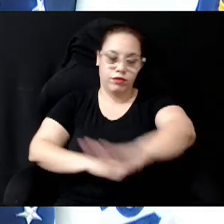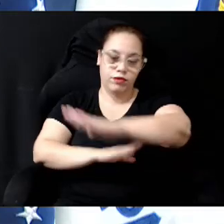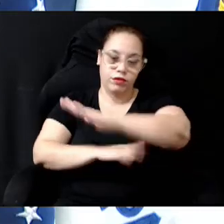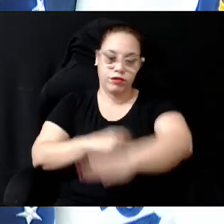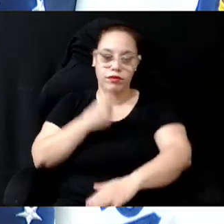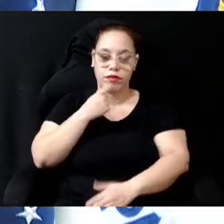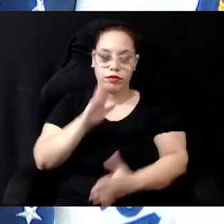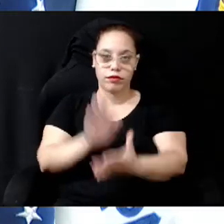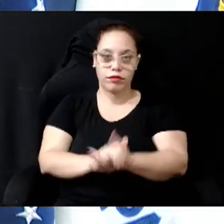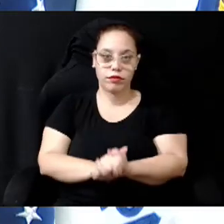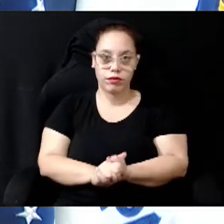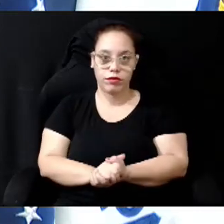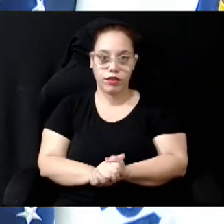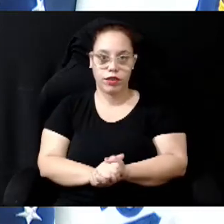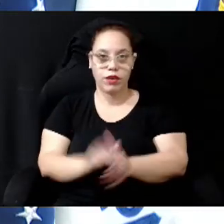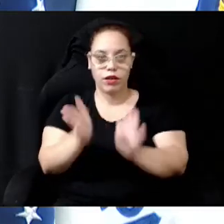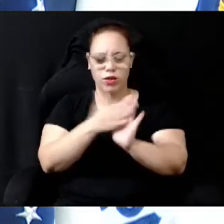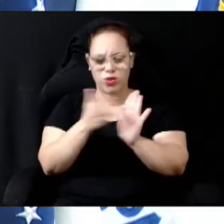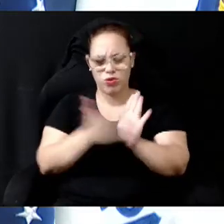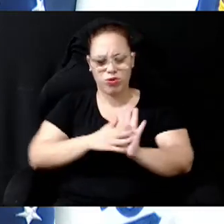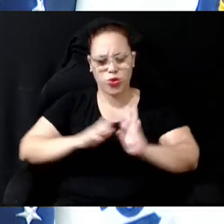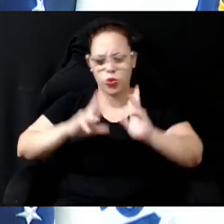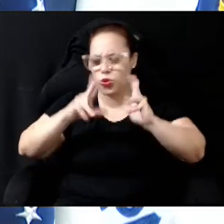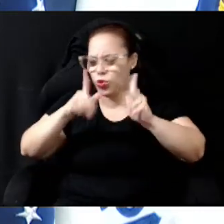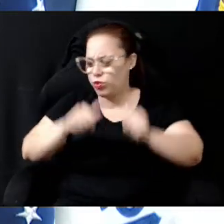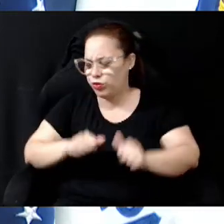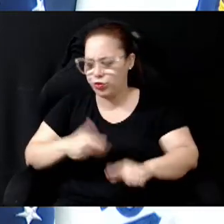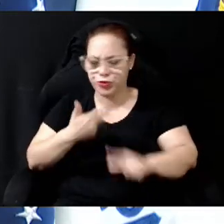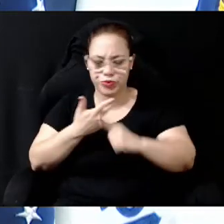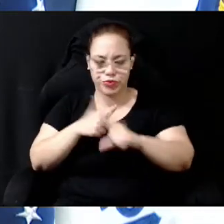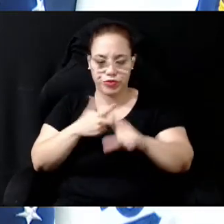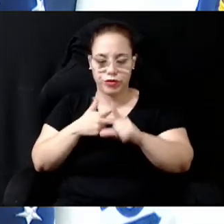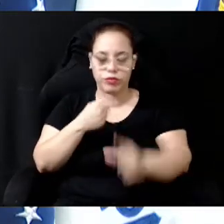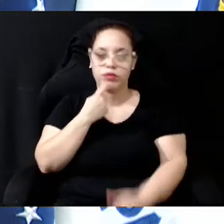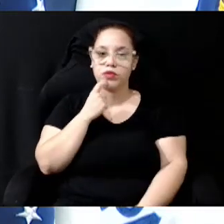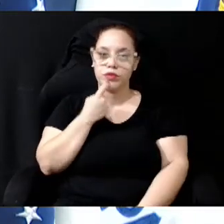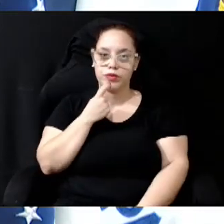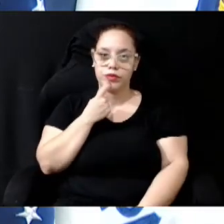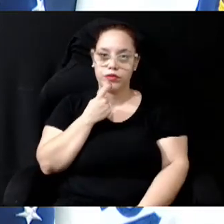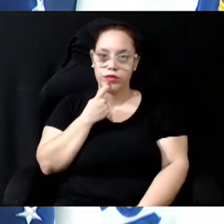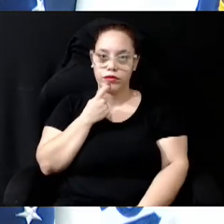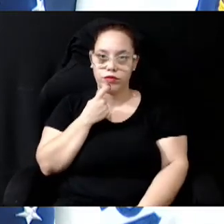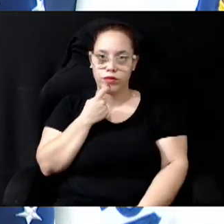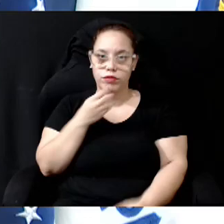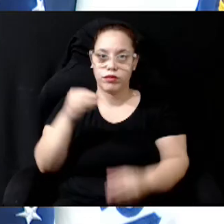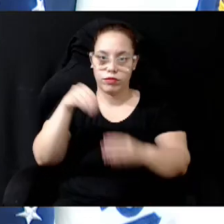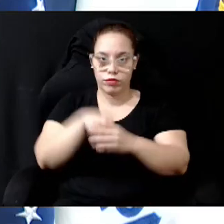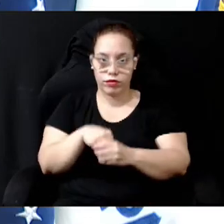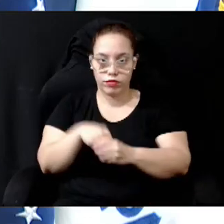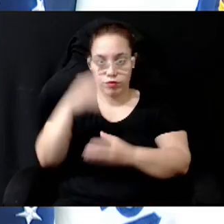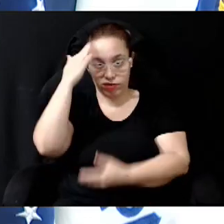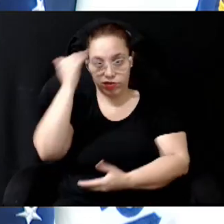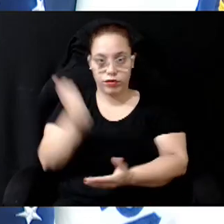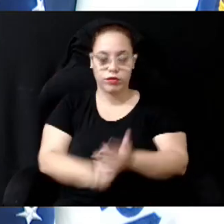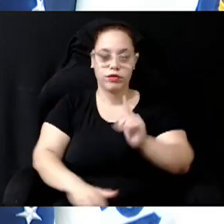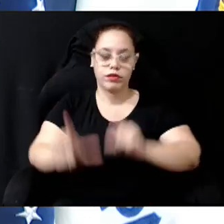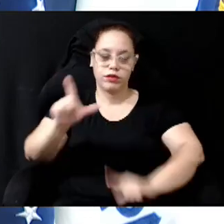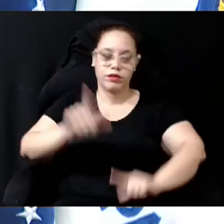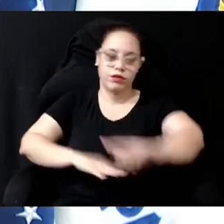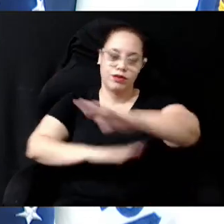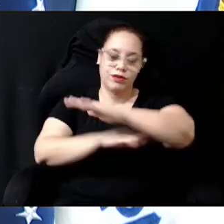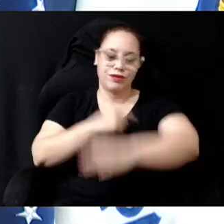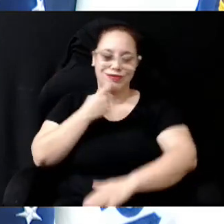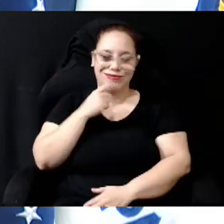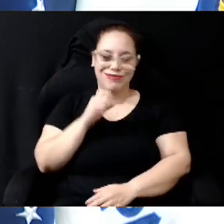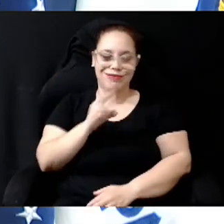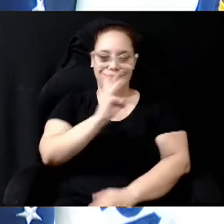As matérias, tudo o que acontece no Legislativo Campineiro, você fica por dentro, fica sabendo na TV Câmara Campinas e também no site